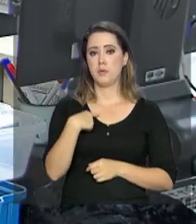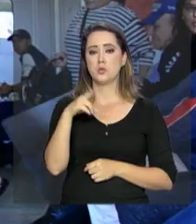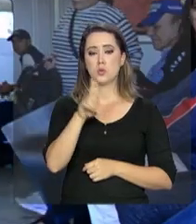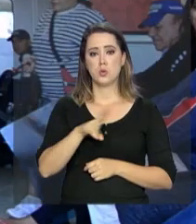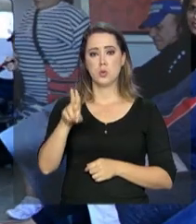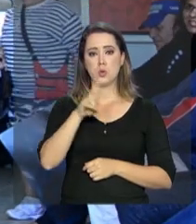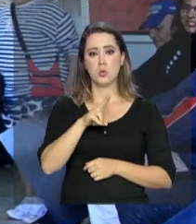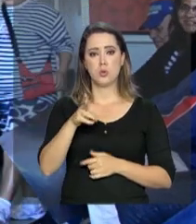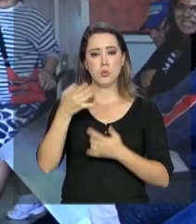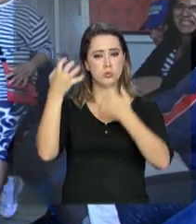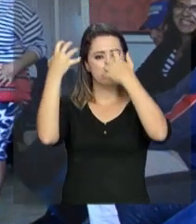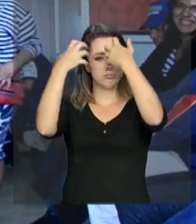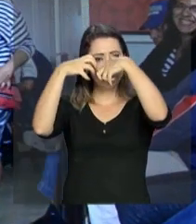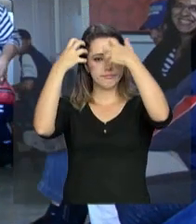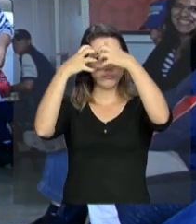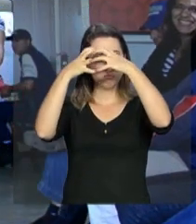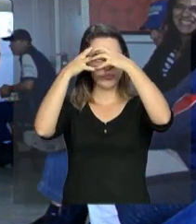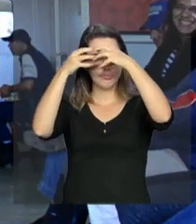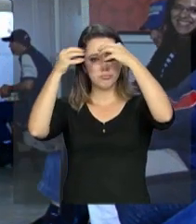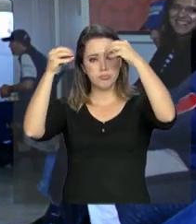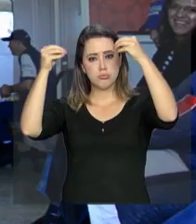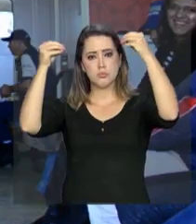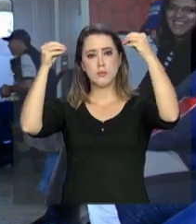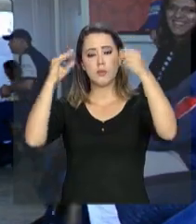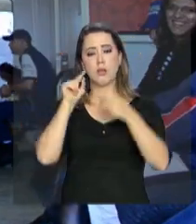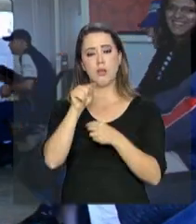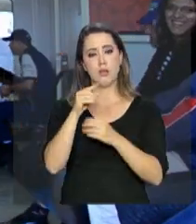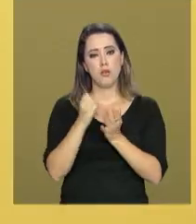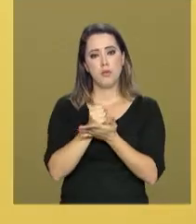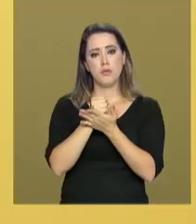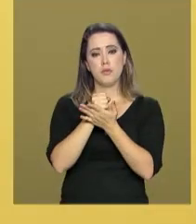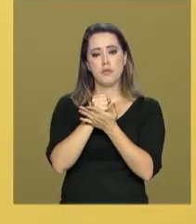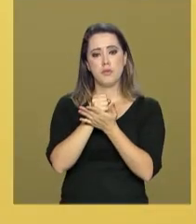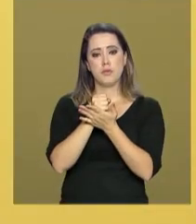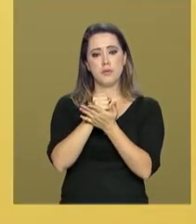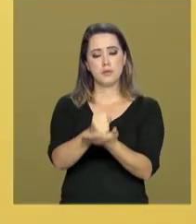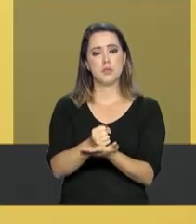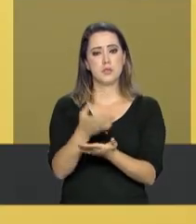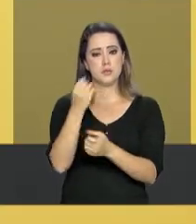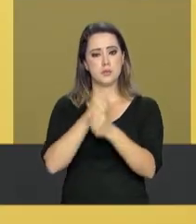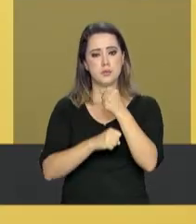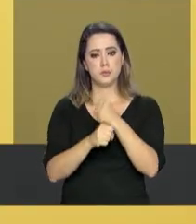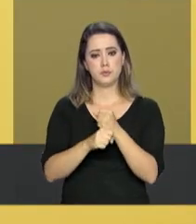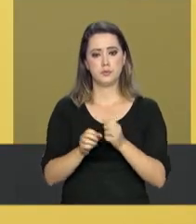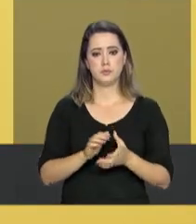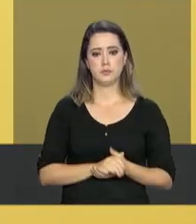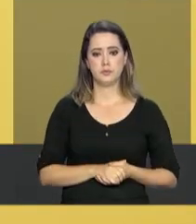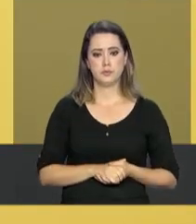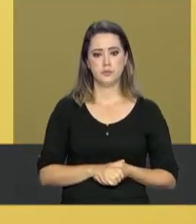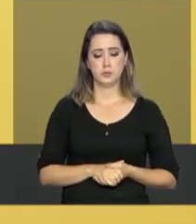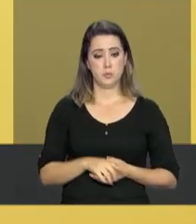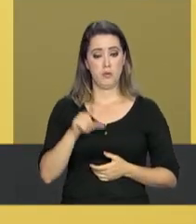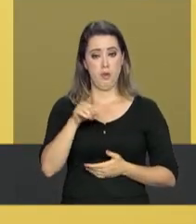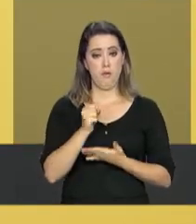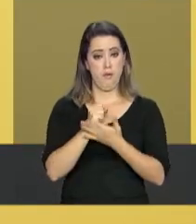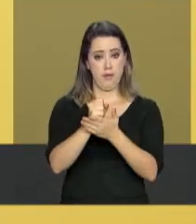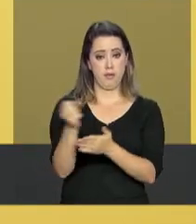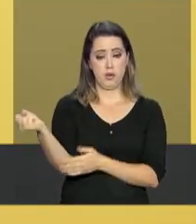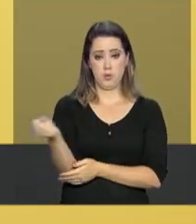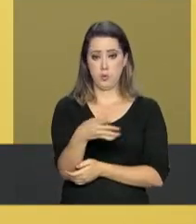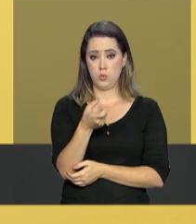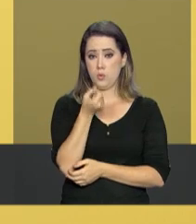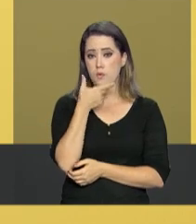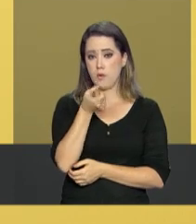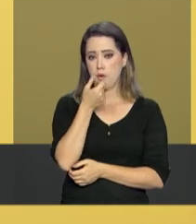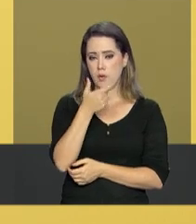que passou a ser oferecido pelo sus em novembro do ano passado foi corada riva chega e r a china que é um